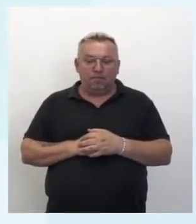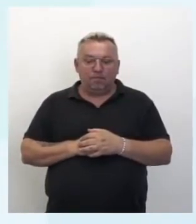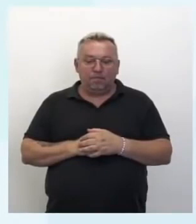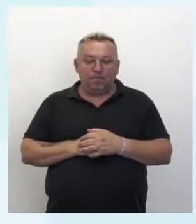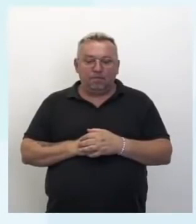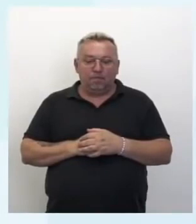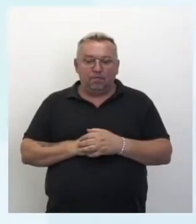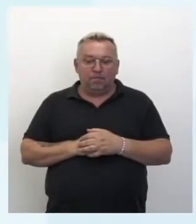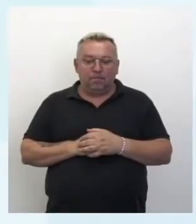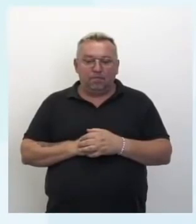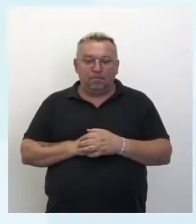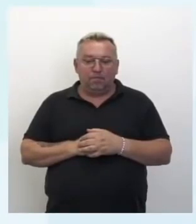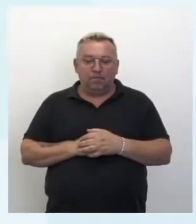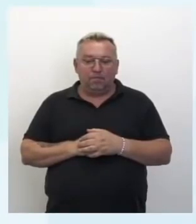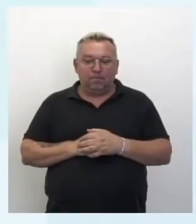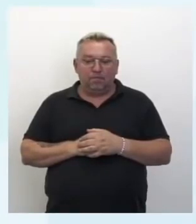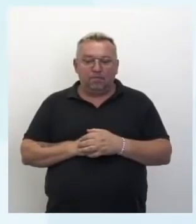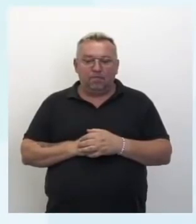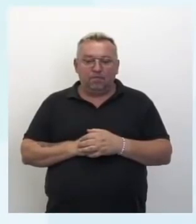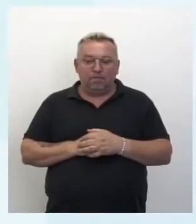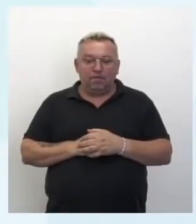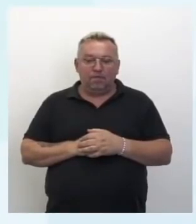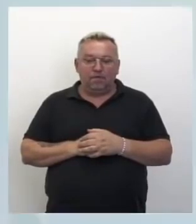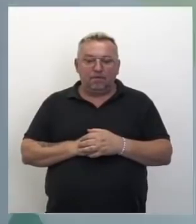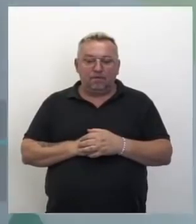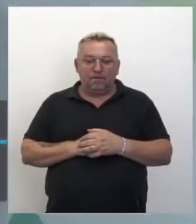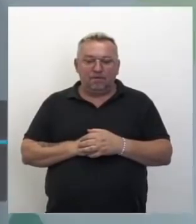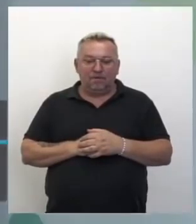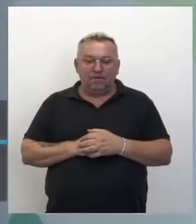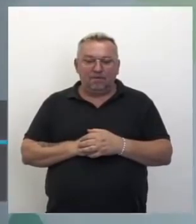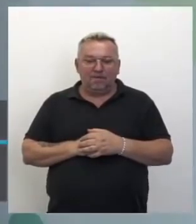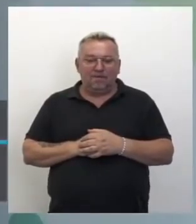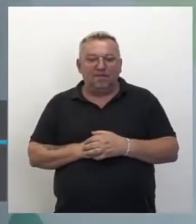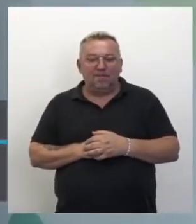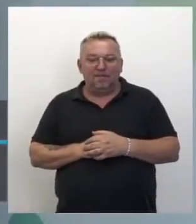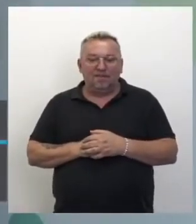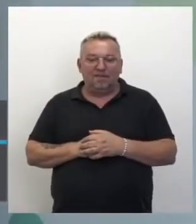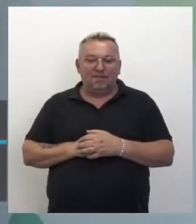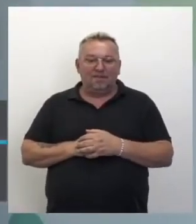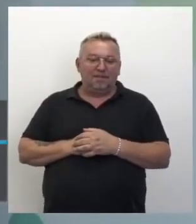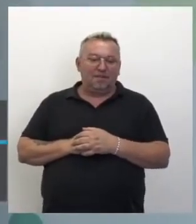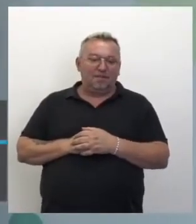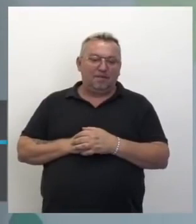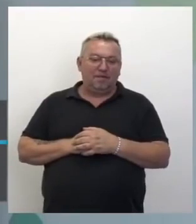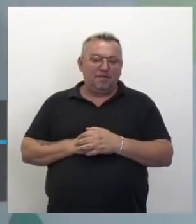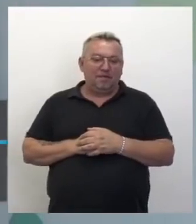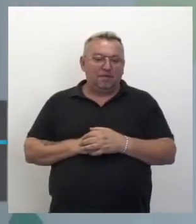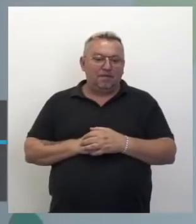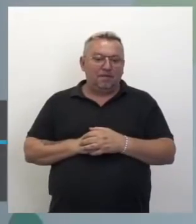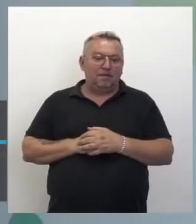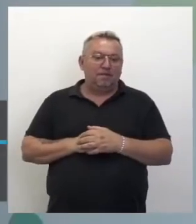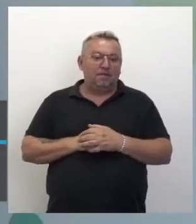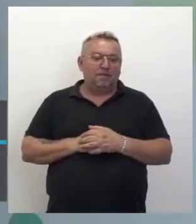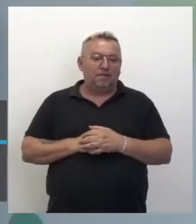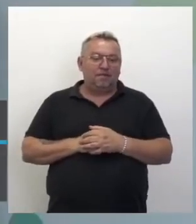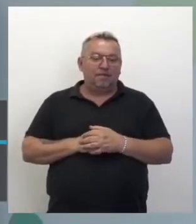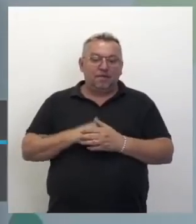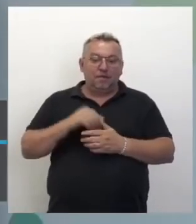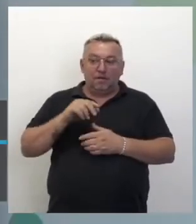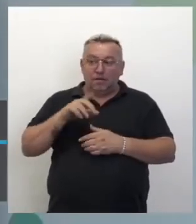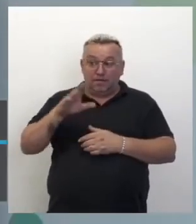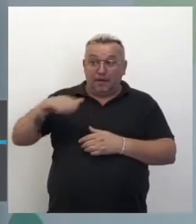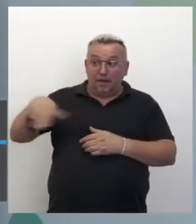Tudo bem. Early. Não nice. Ok, early. Dá para ler. Good. Tá. Então, eles vão